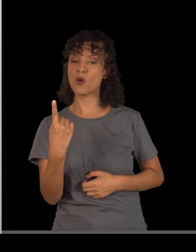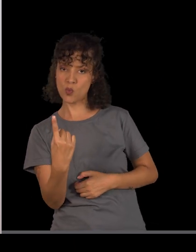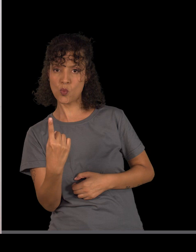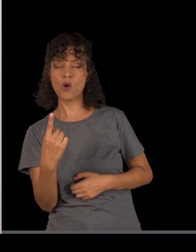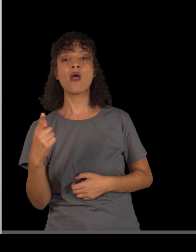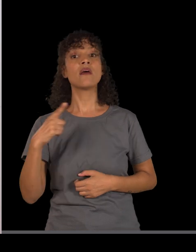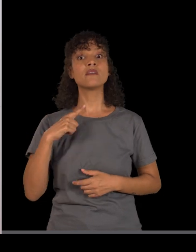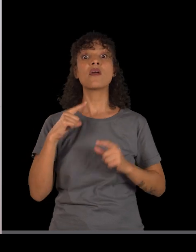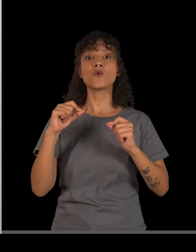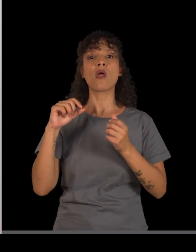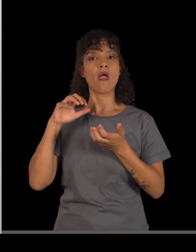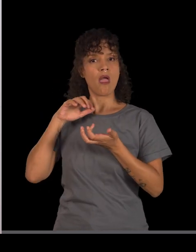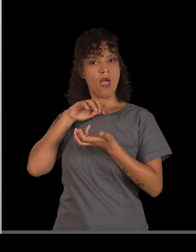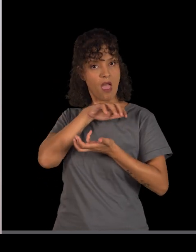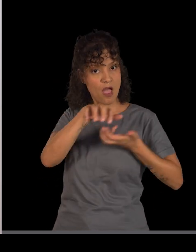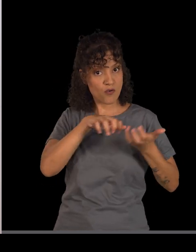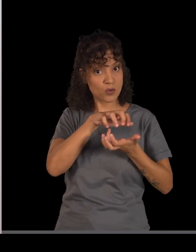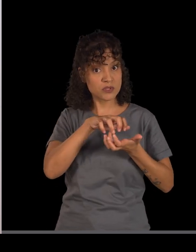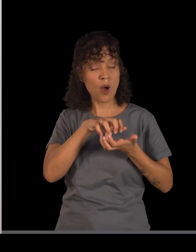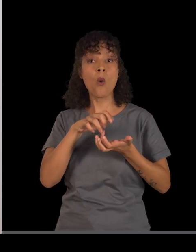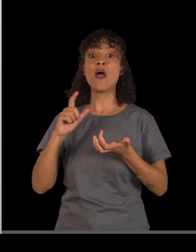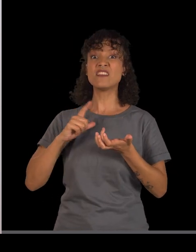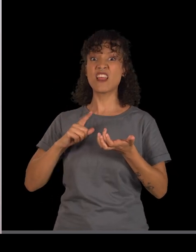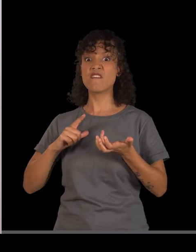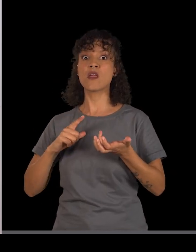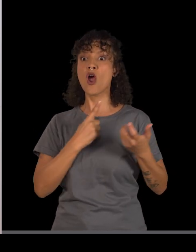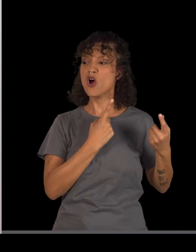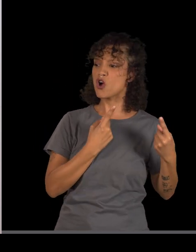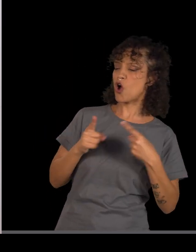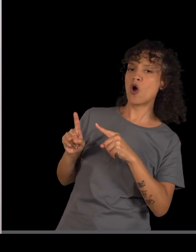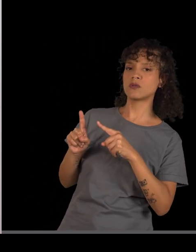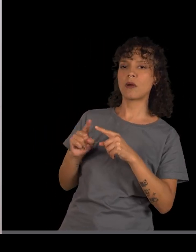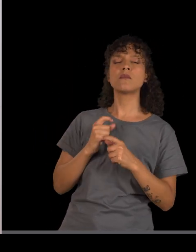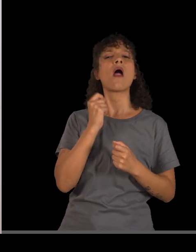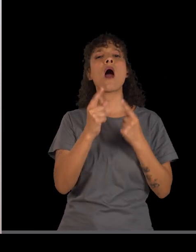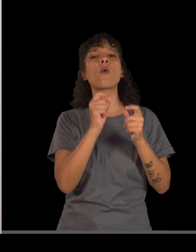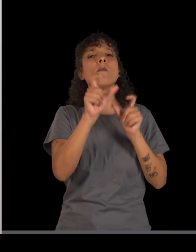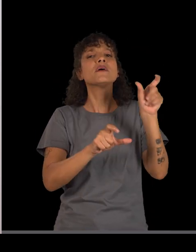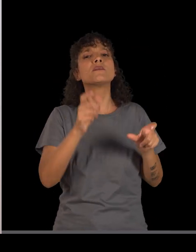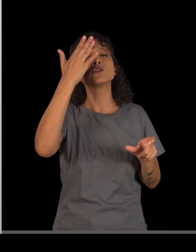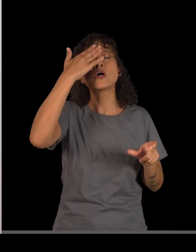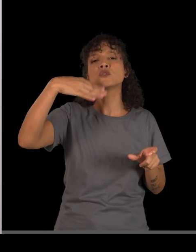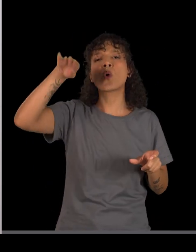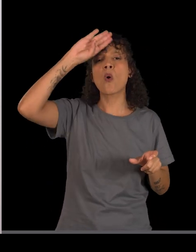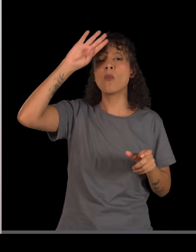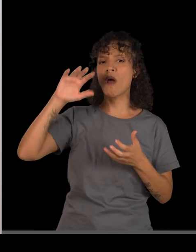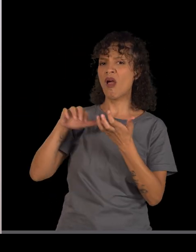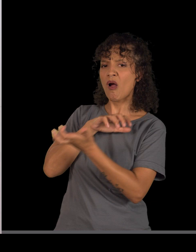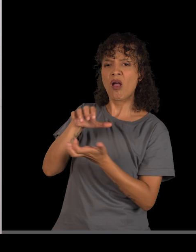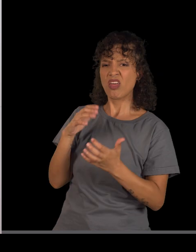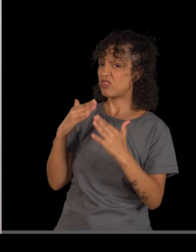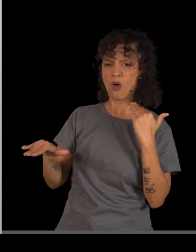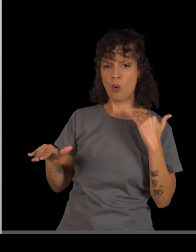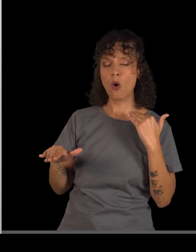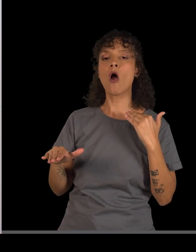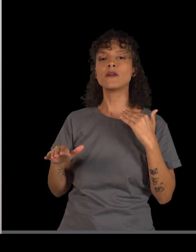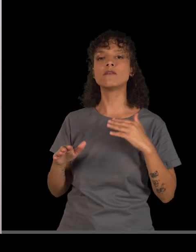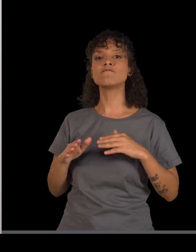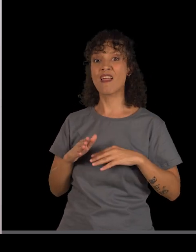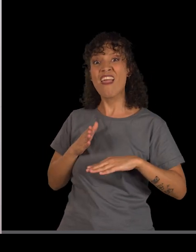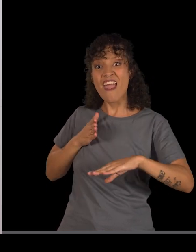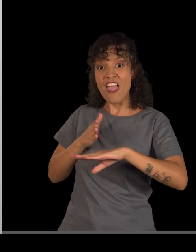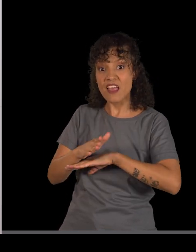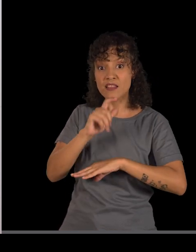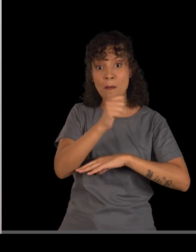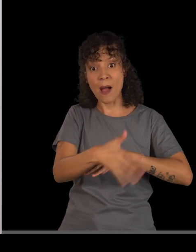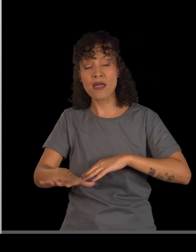uma contra-revolução. Vários, então, cubanos que eram contrários a Revolução Cubana vão